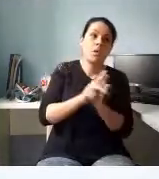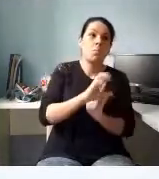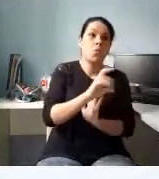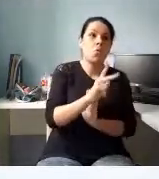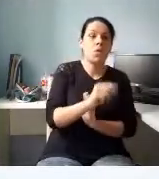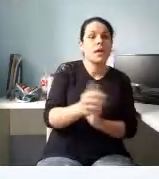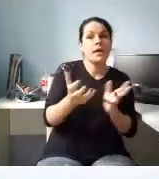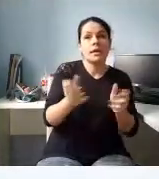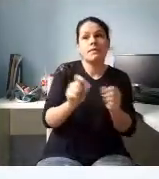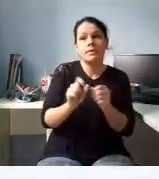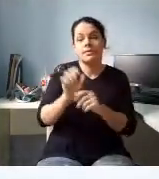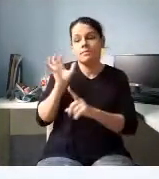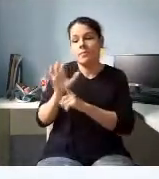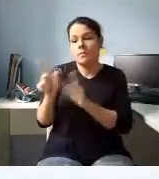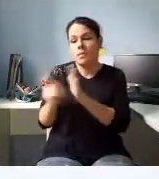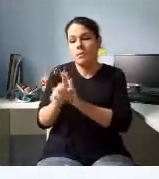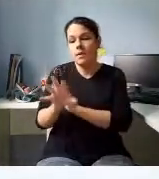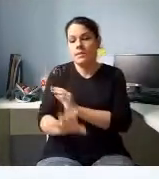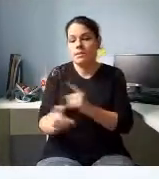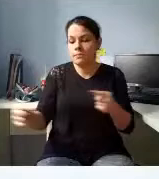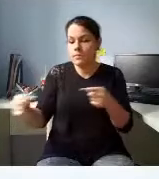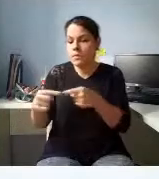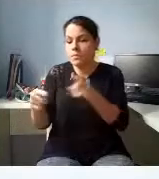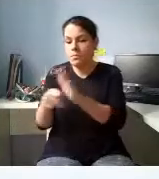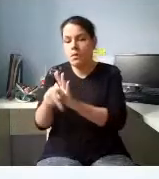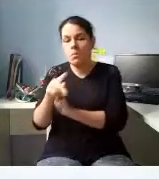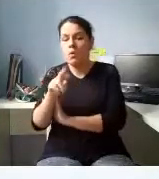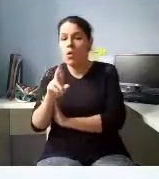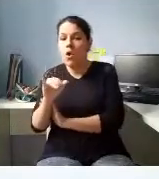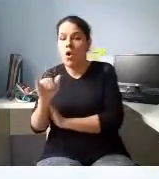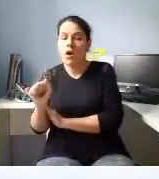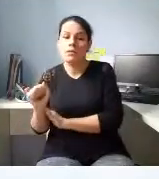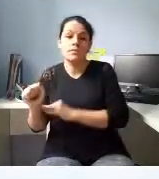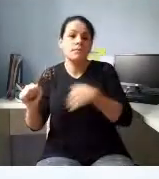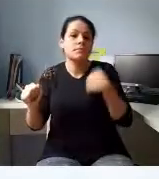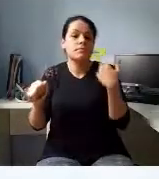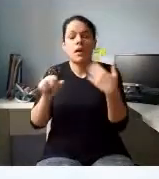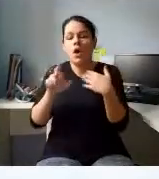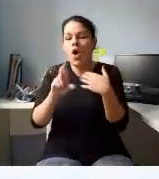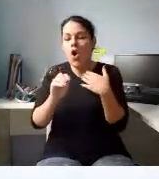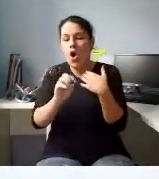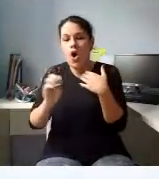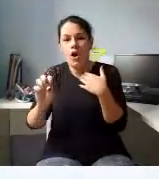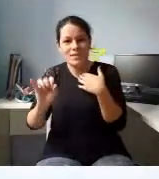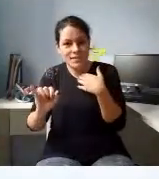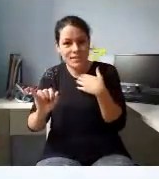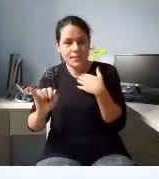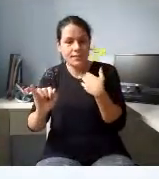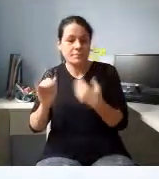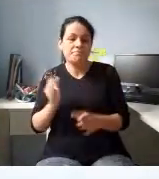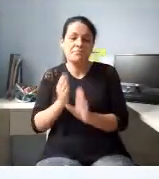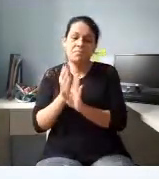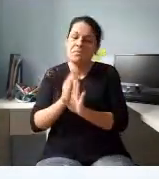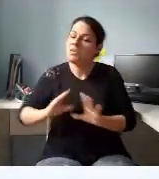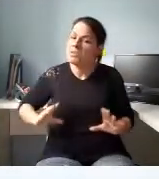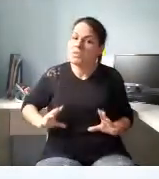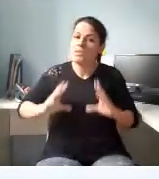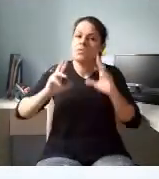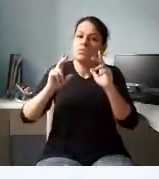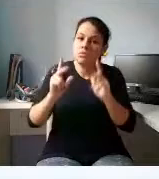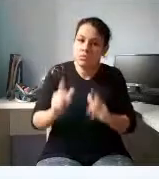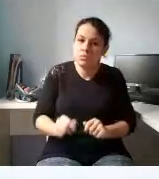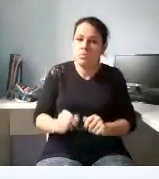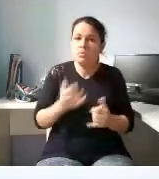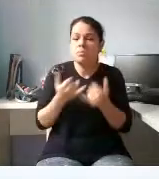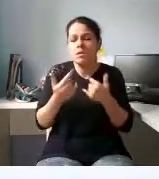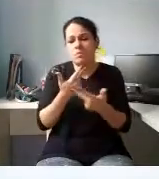uma aproximação com Baleia Rossi, eles são muito próximos, isso cai assim ruim,